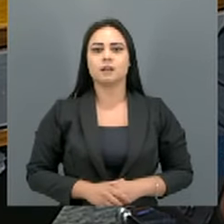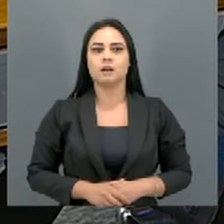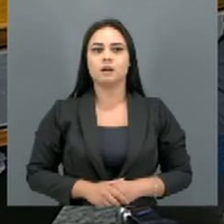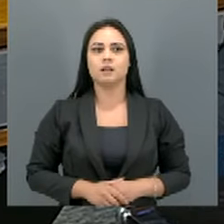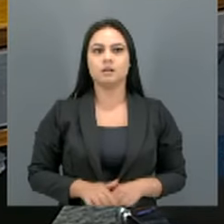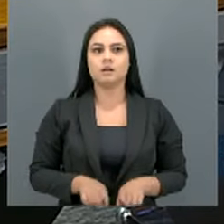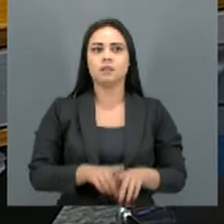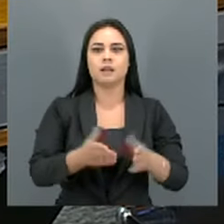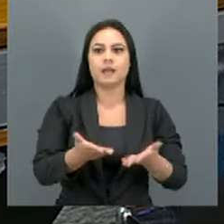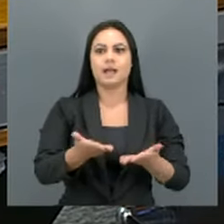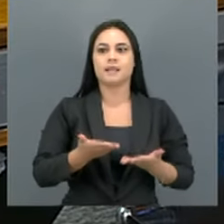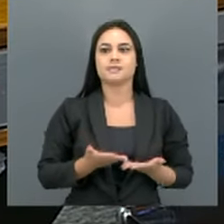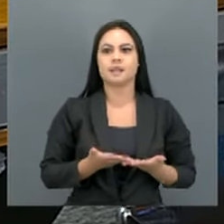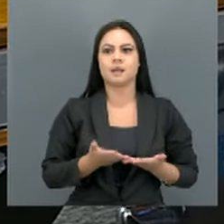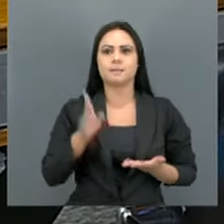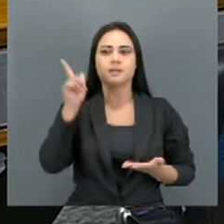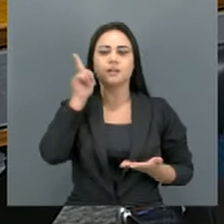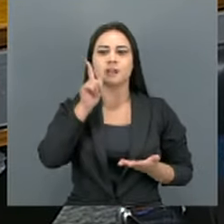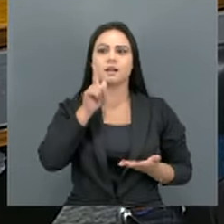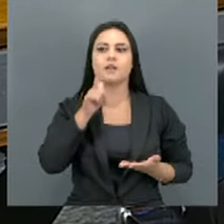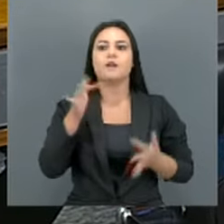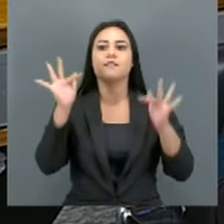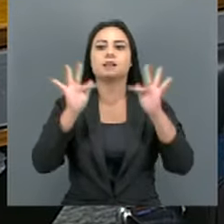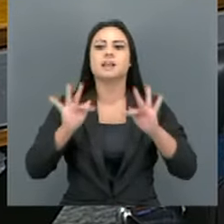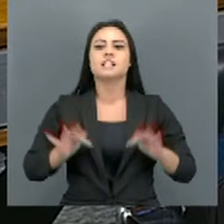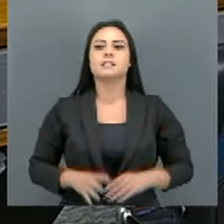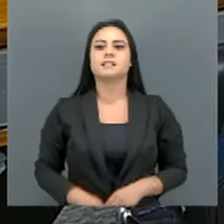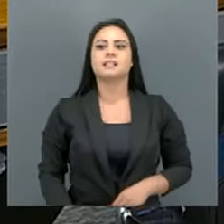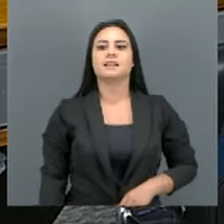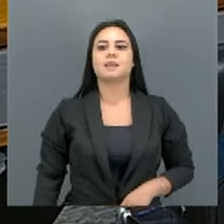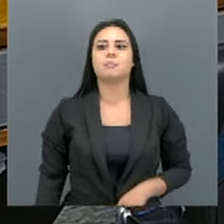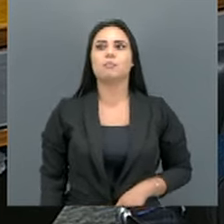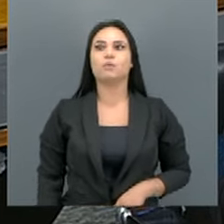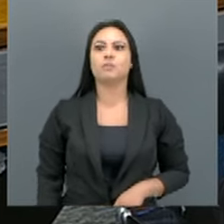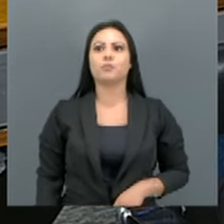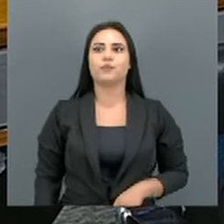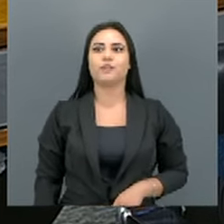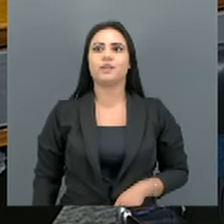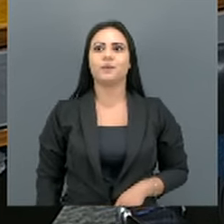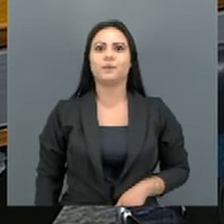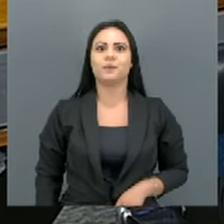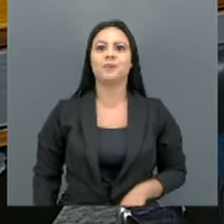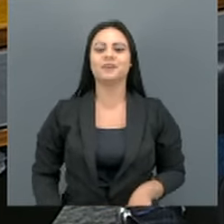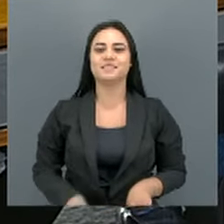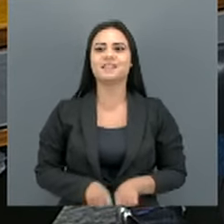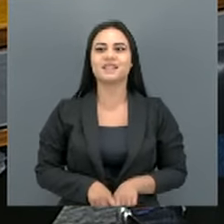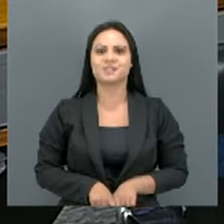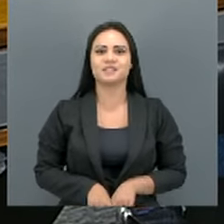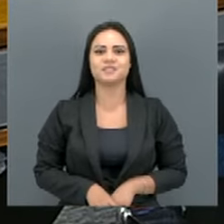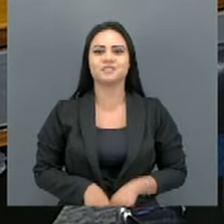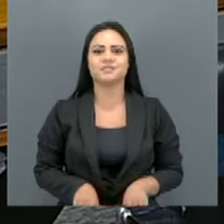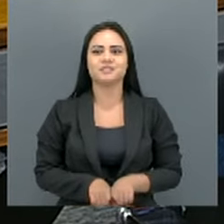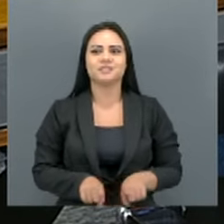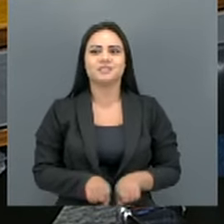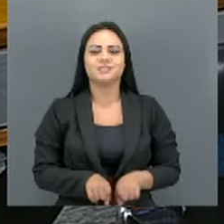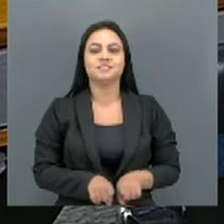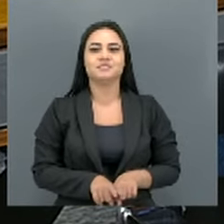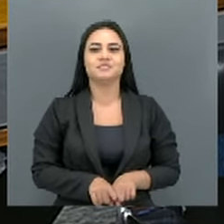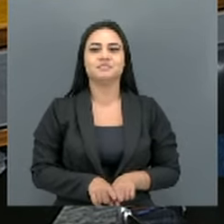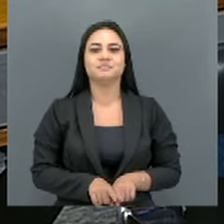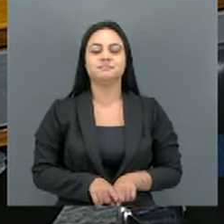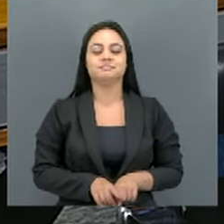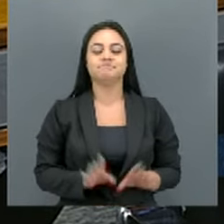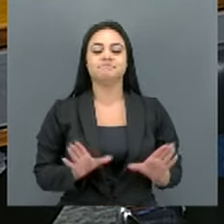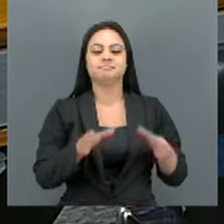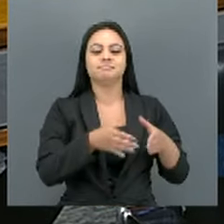que ganham, estão felizes. Esse alguns que ganham é do povo indígena, que faz parte dessas organizações